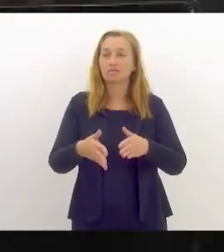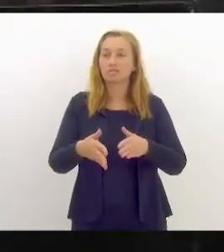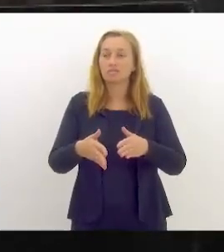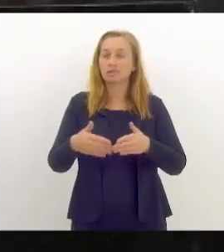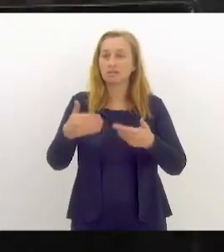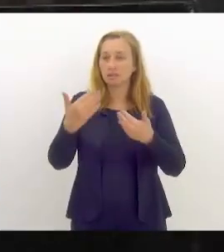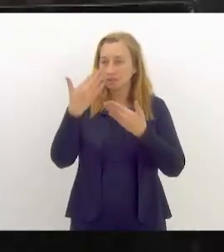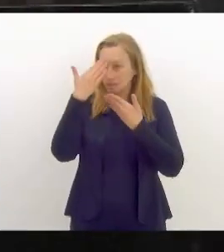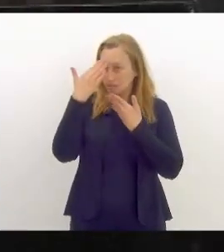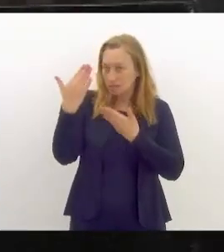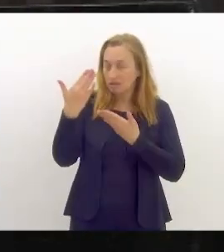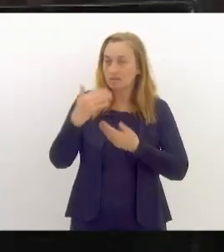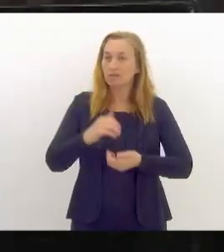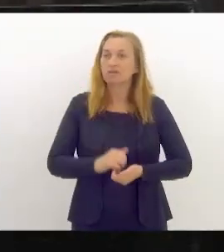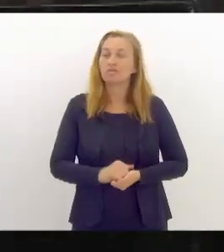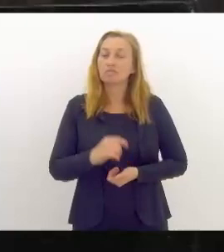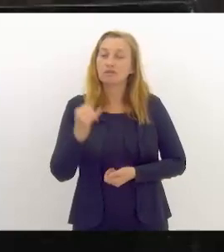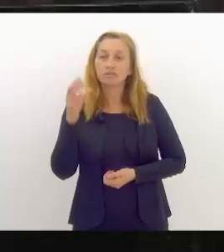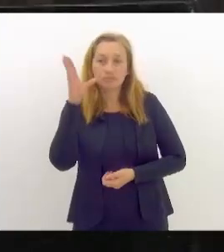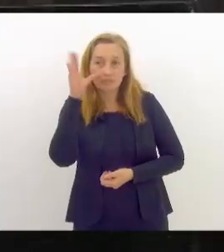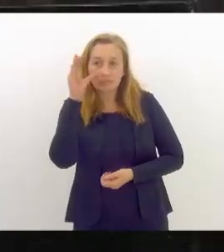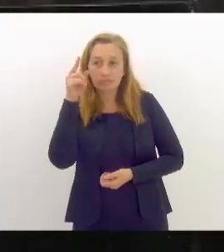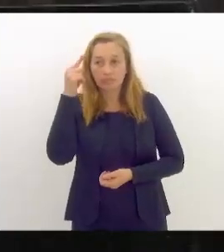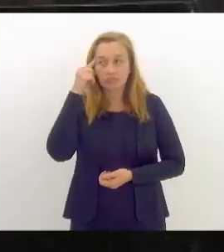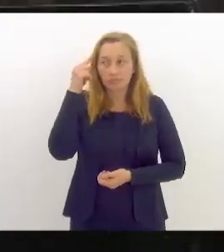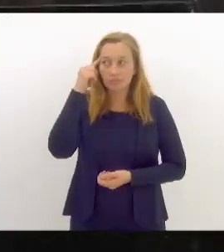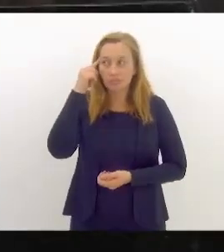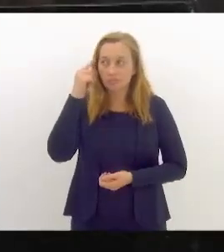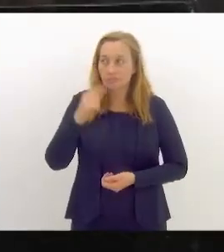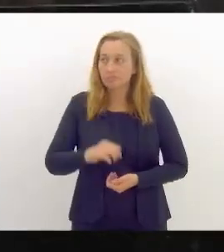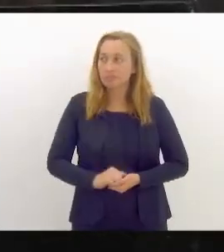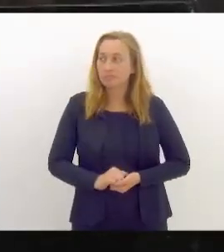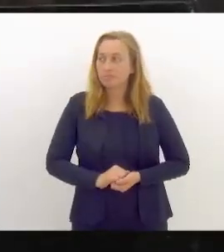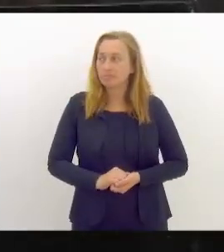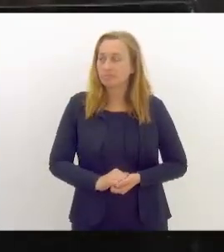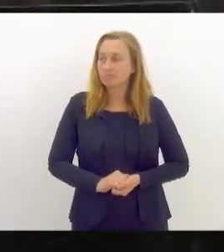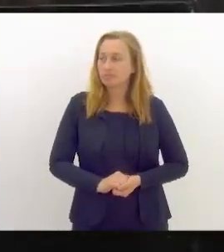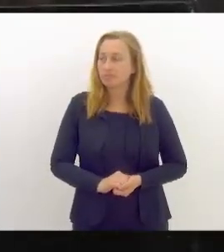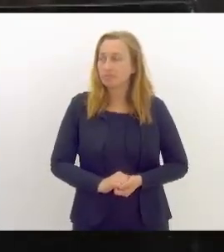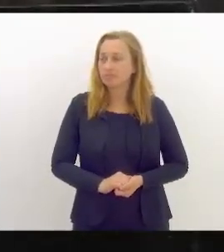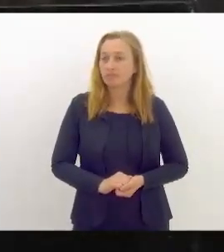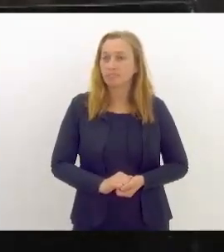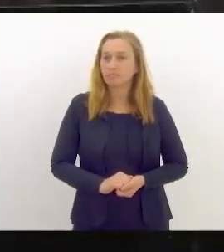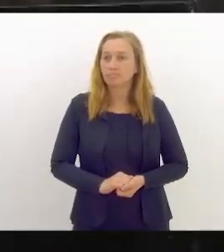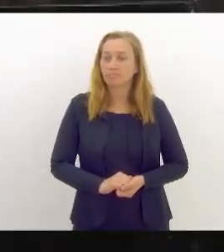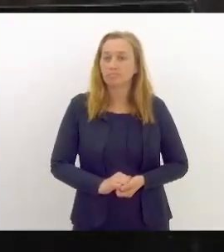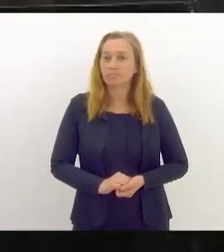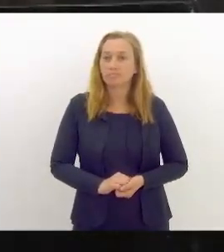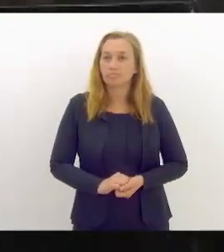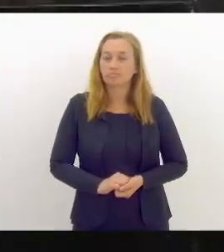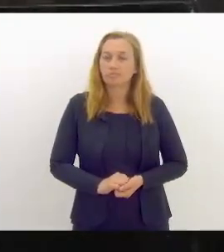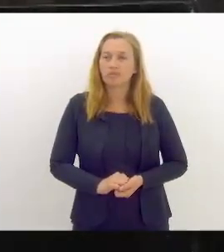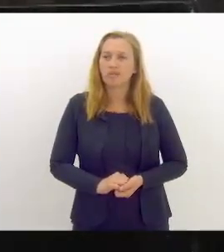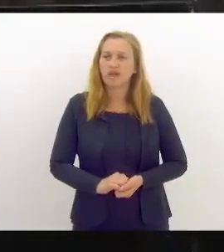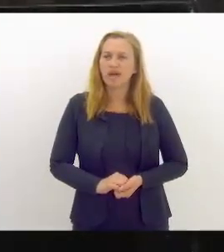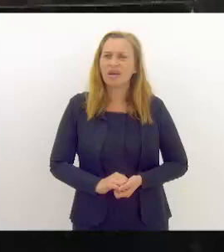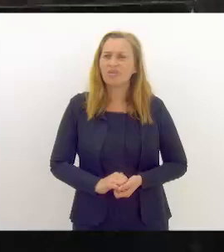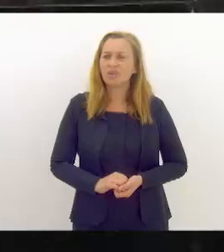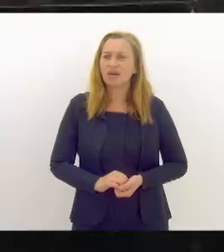e é muito interessante a gente pensar isso porque em um momento de gratidão a gente se conecta